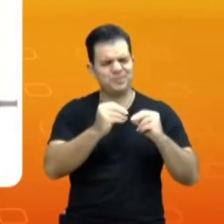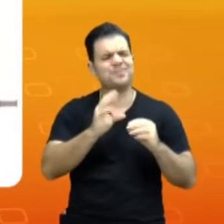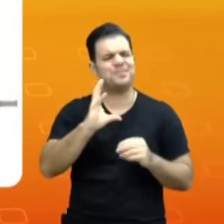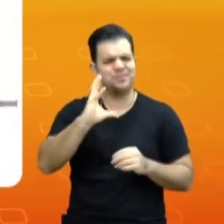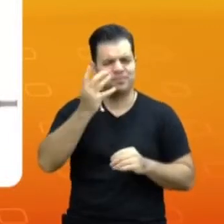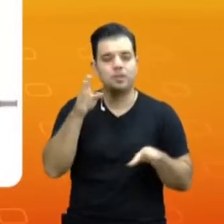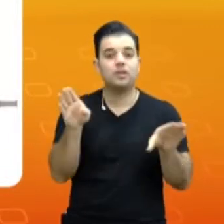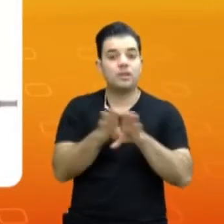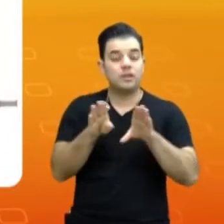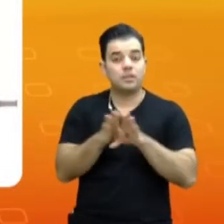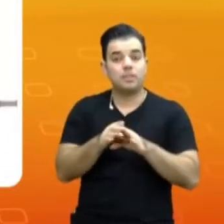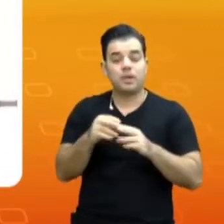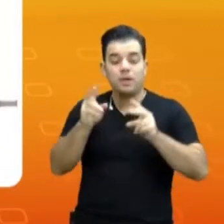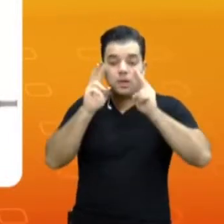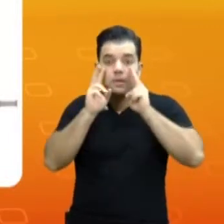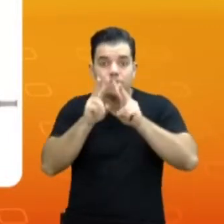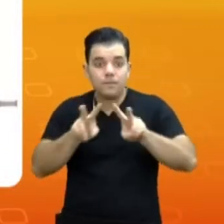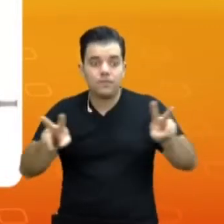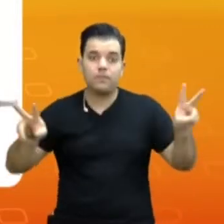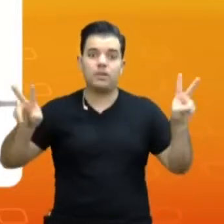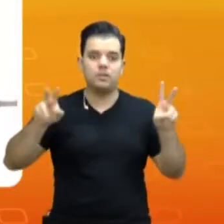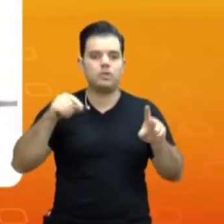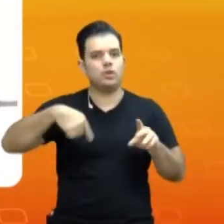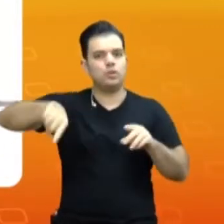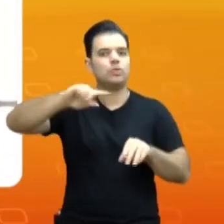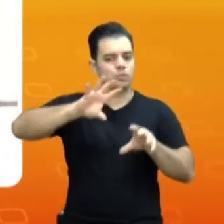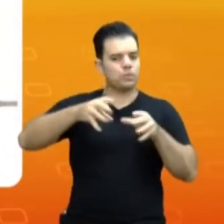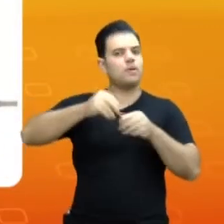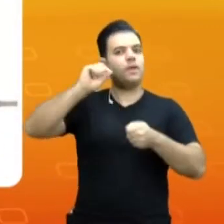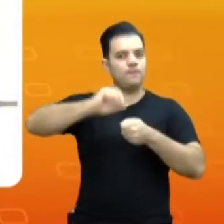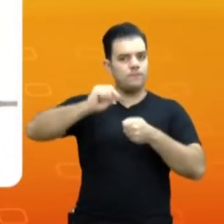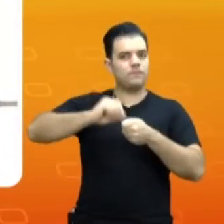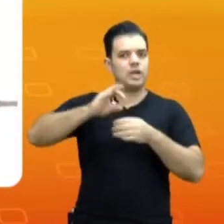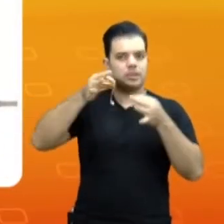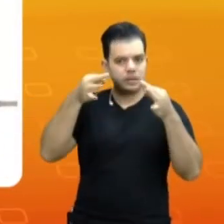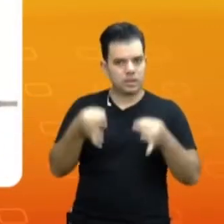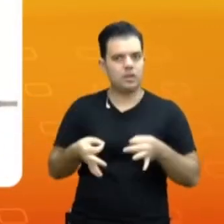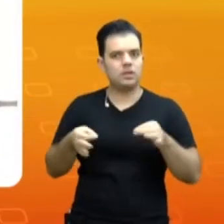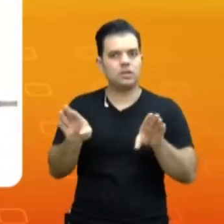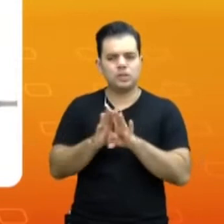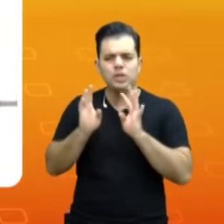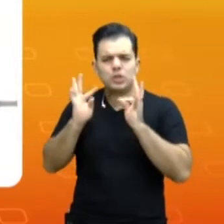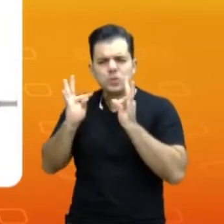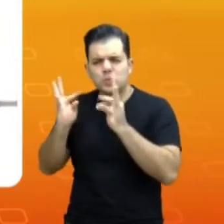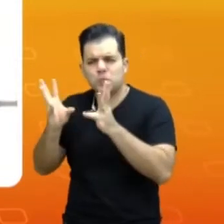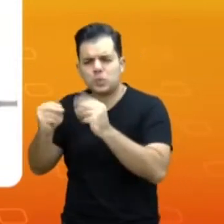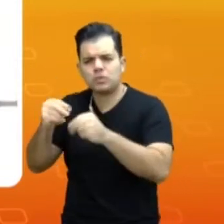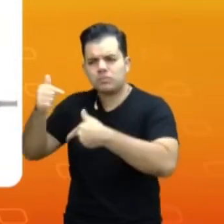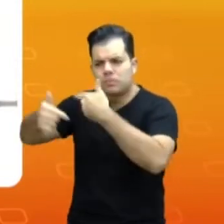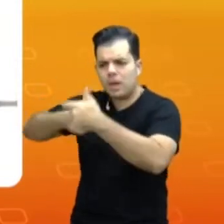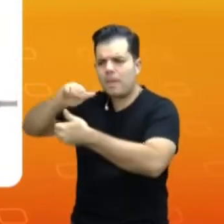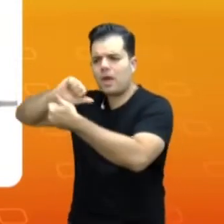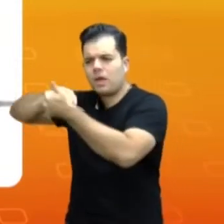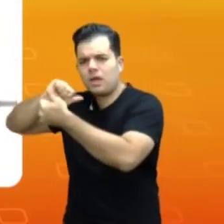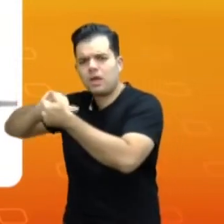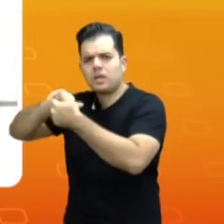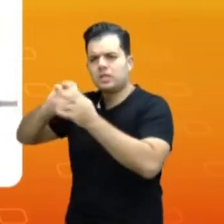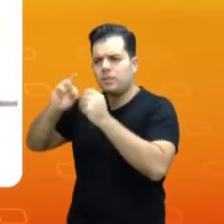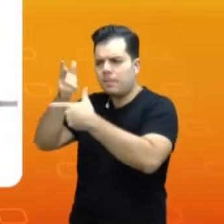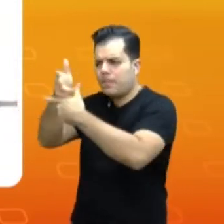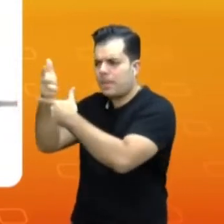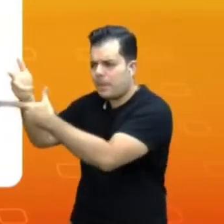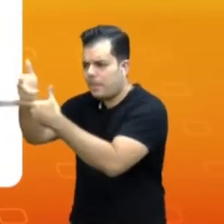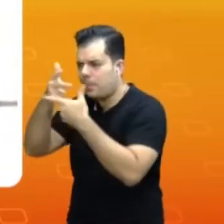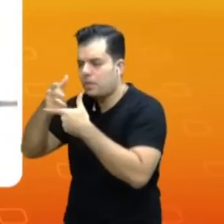tendência, e é importante passar uma visão que nós acabamos fazendo, né? Quando você trazia toda a Vanda Package, esse sinal acabava sendo aberto